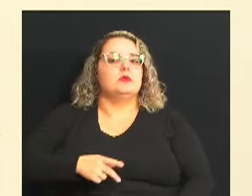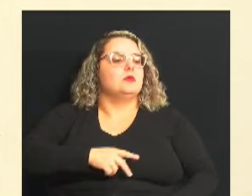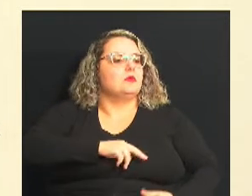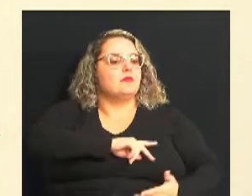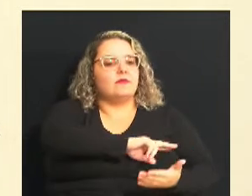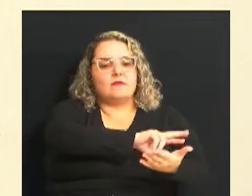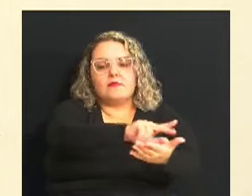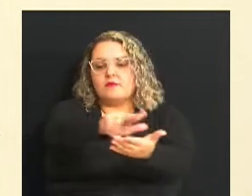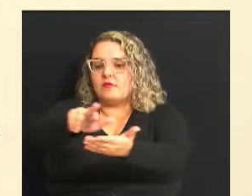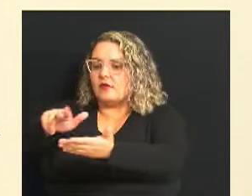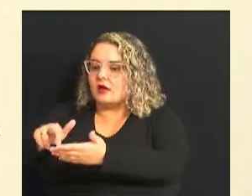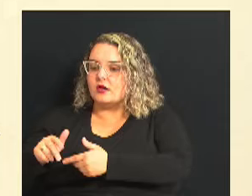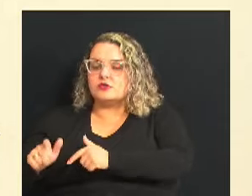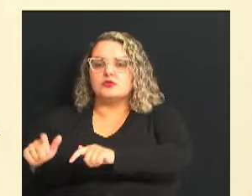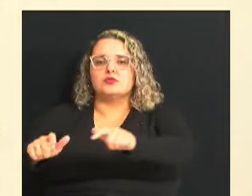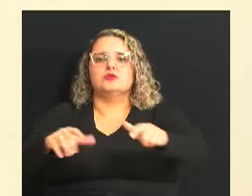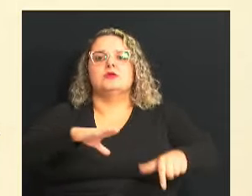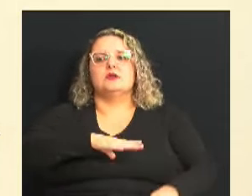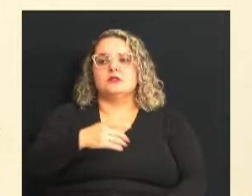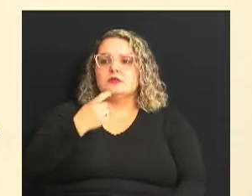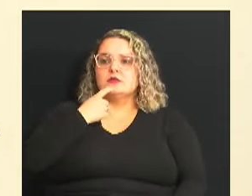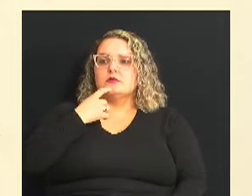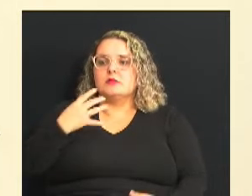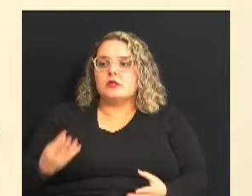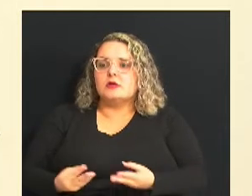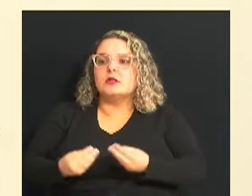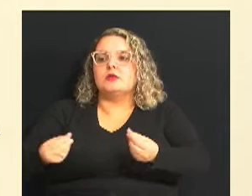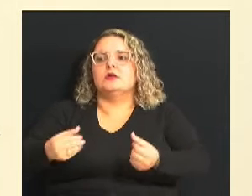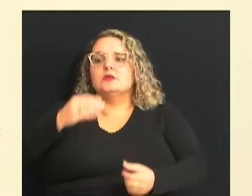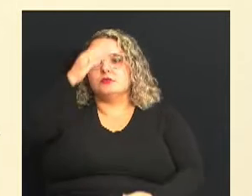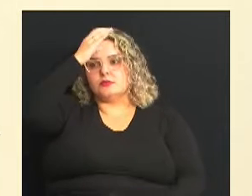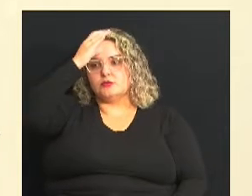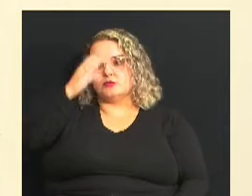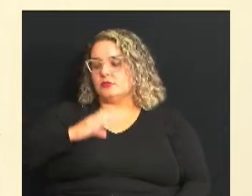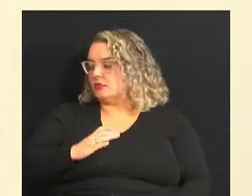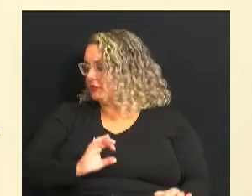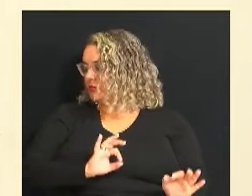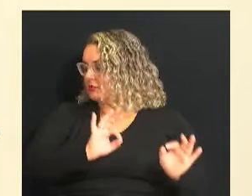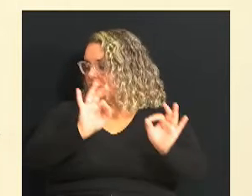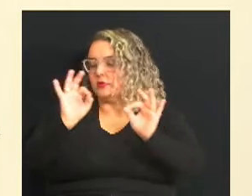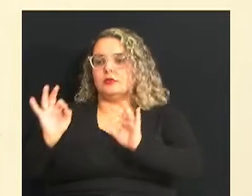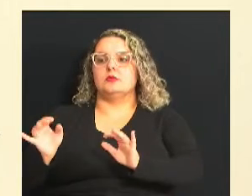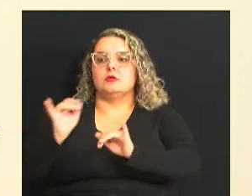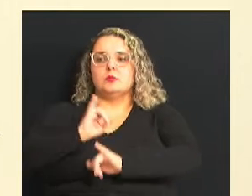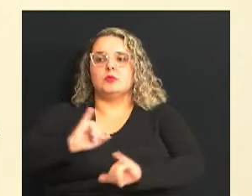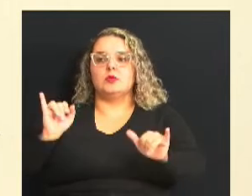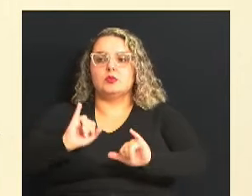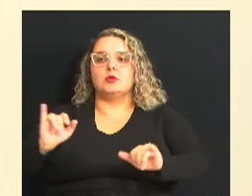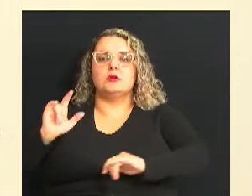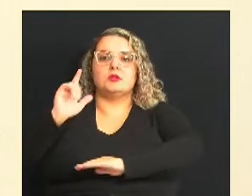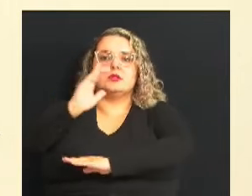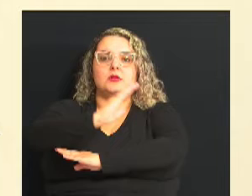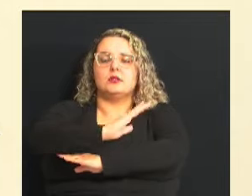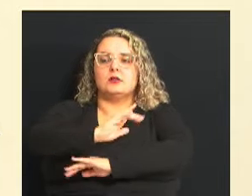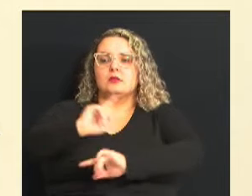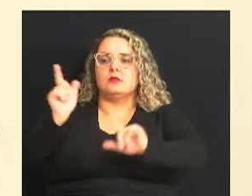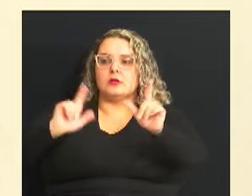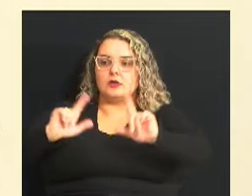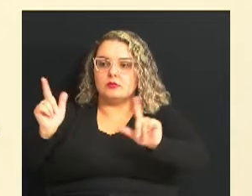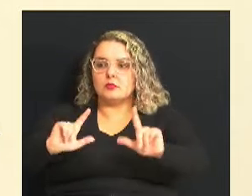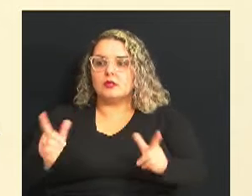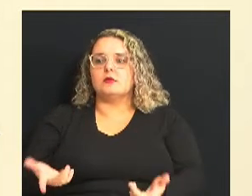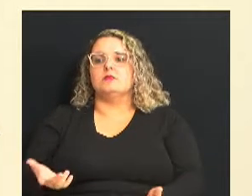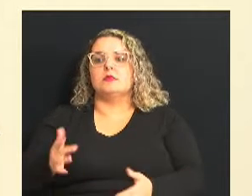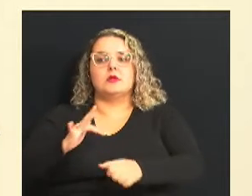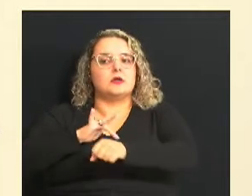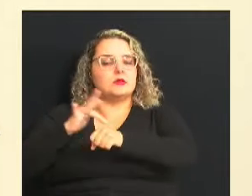e enriquecer as informações do cidadão que acompanha o noticiário da TV Câmara e os canais, as redes sociais.